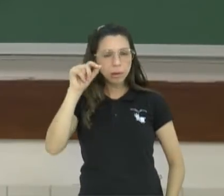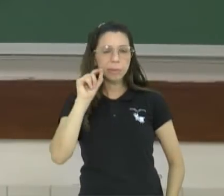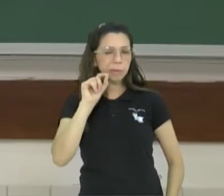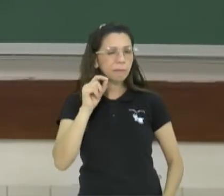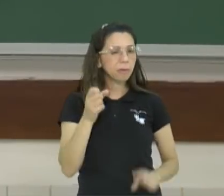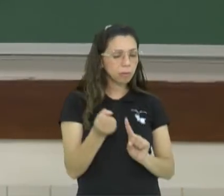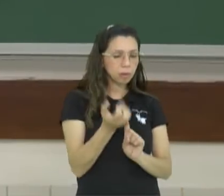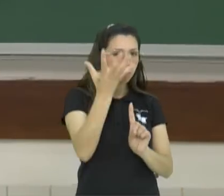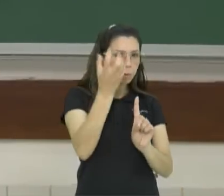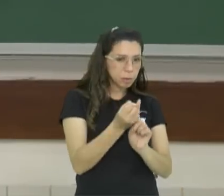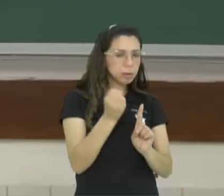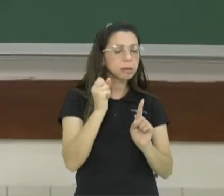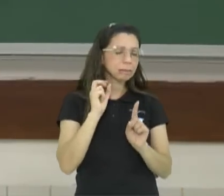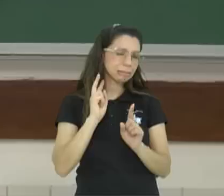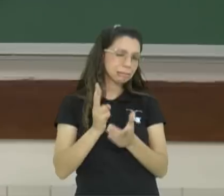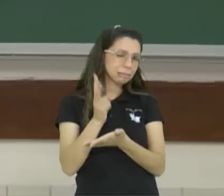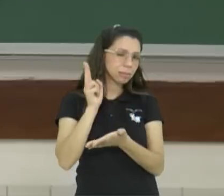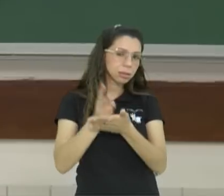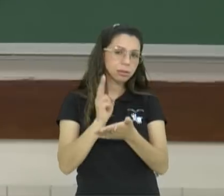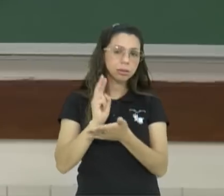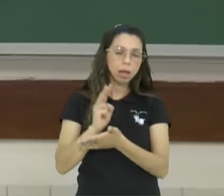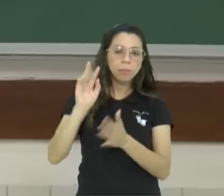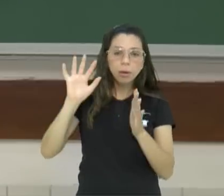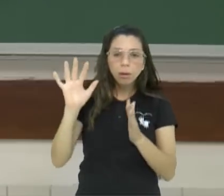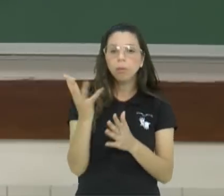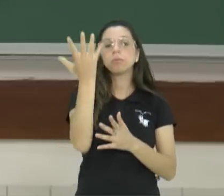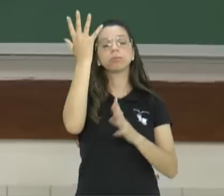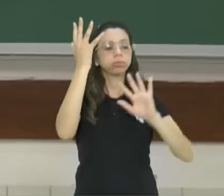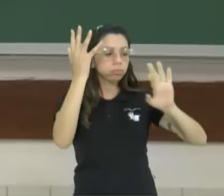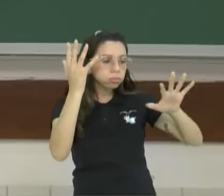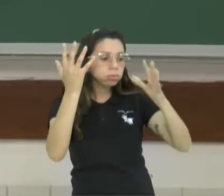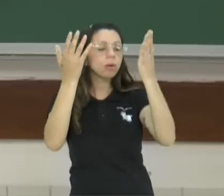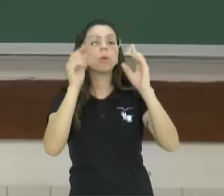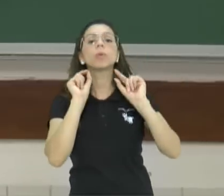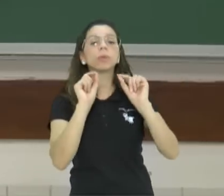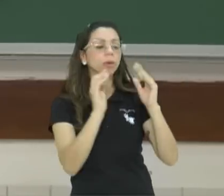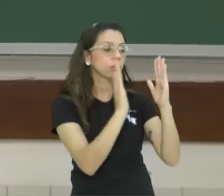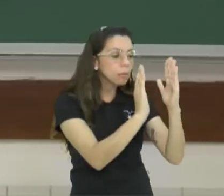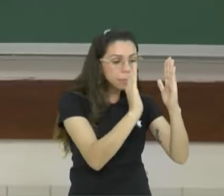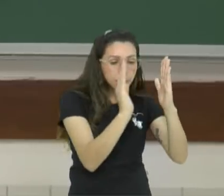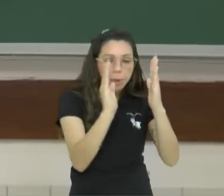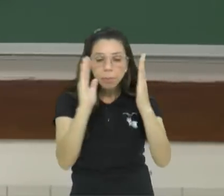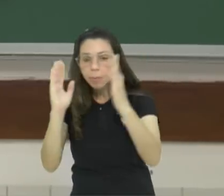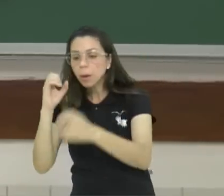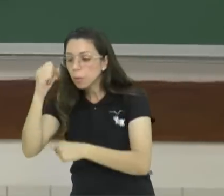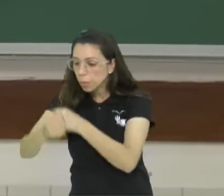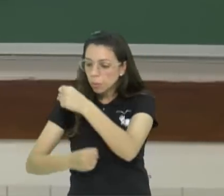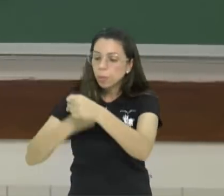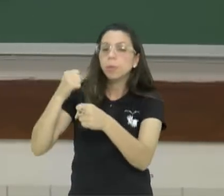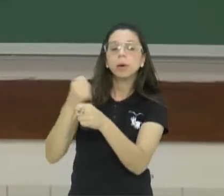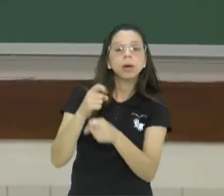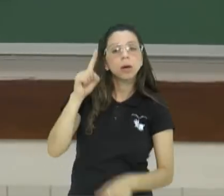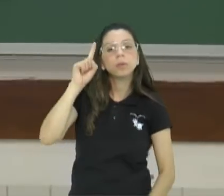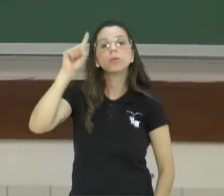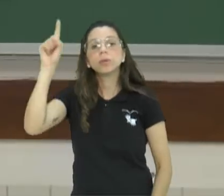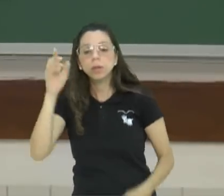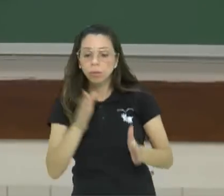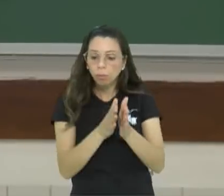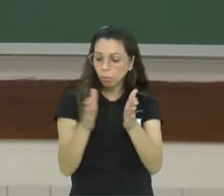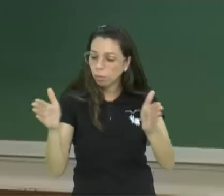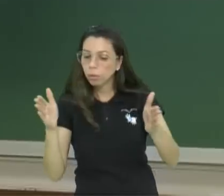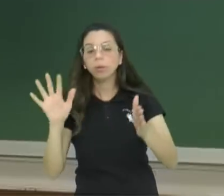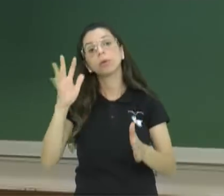forma cronológica? Então, ela sempre vai ter ali a data, né, o ano em que aconteceu, a época em que aconteceu. Eu quero que